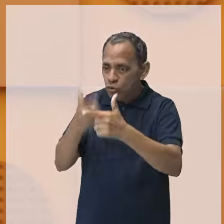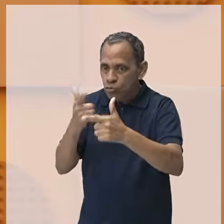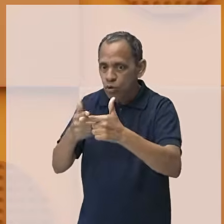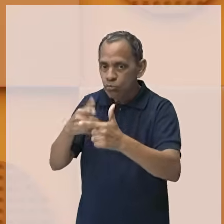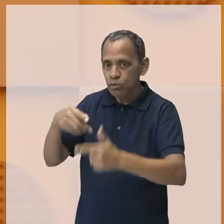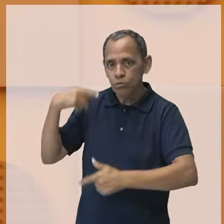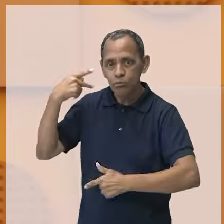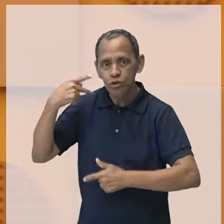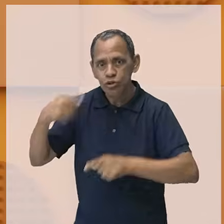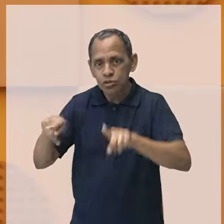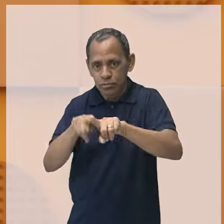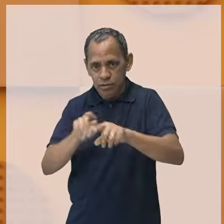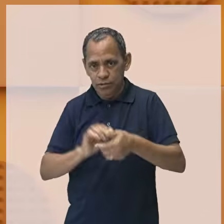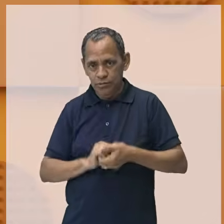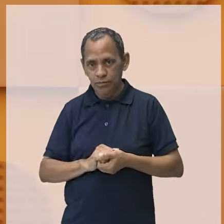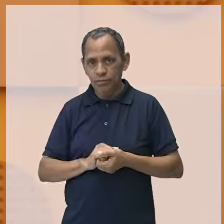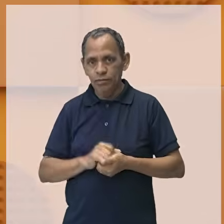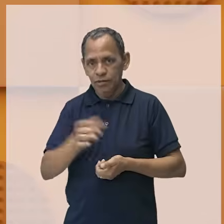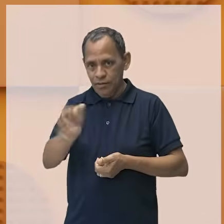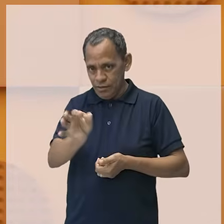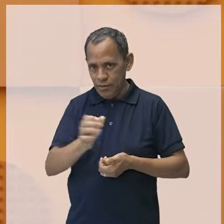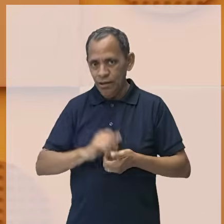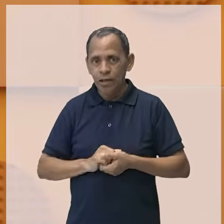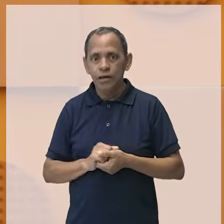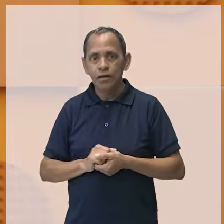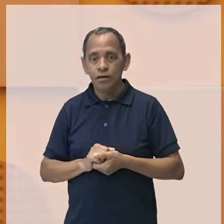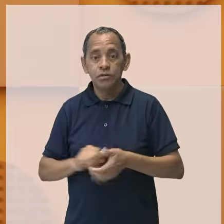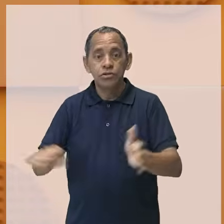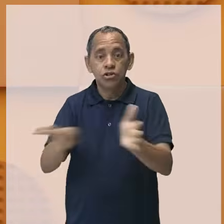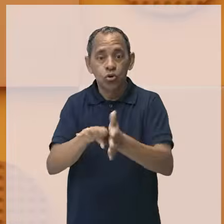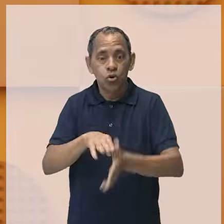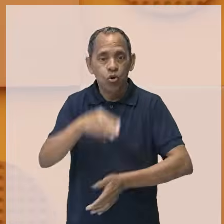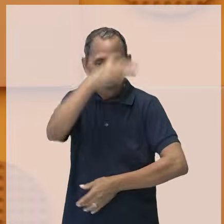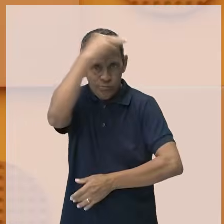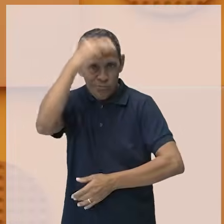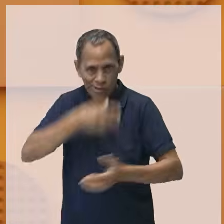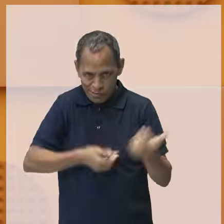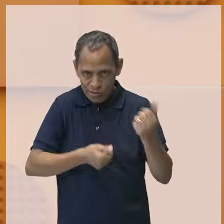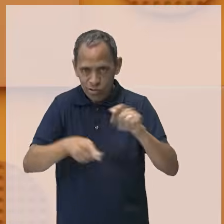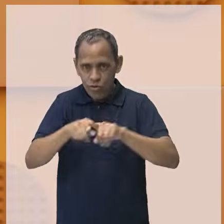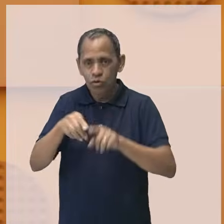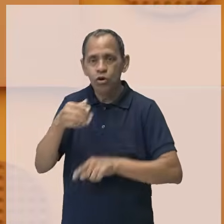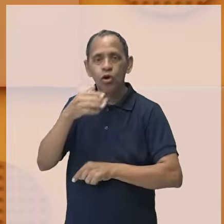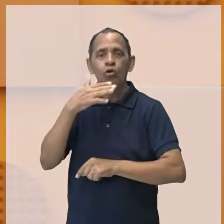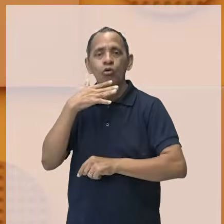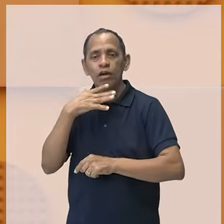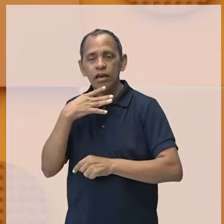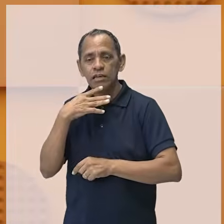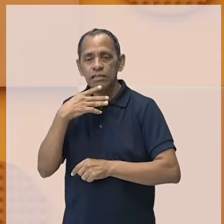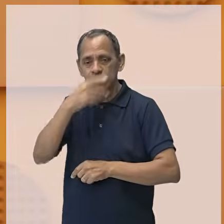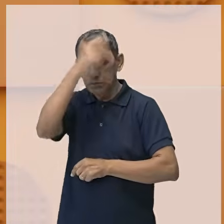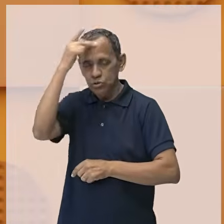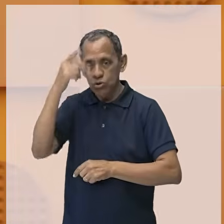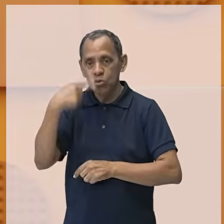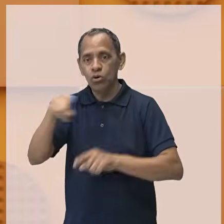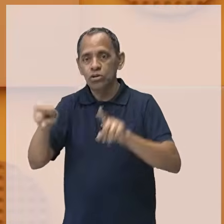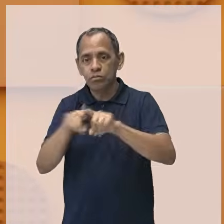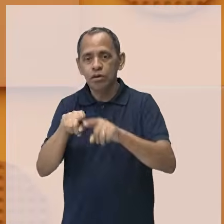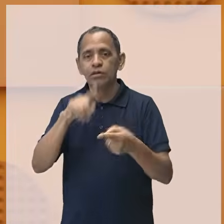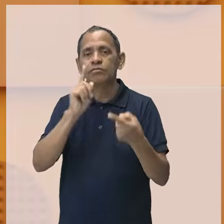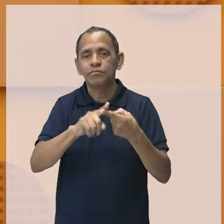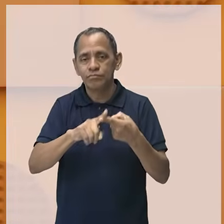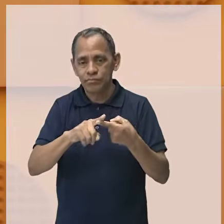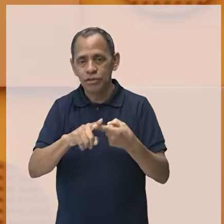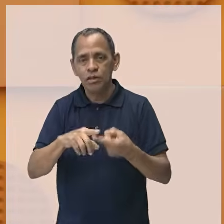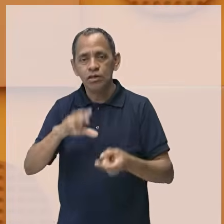cubano. Por quê? Porque ele estava provocando ali uma instabilidade política, certo? Quando ele chega no México, ele conhece